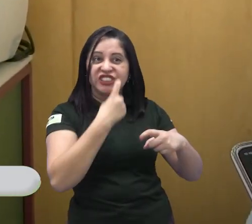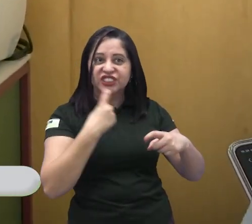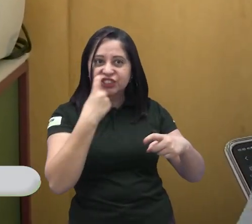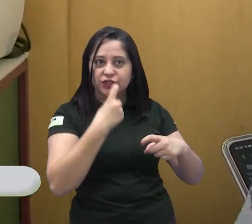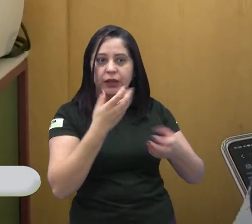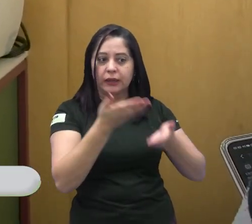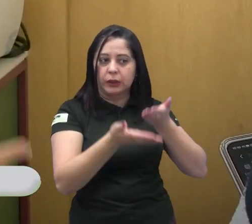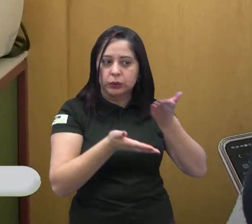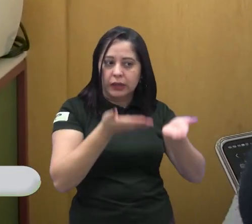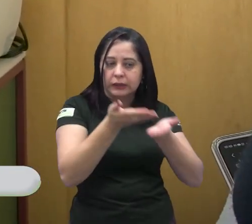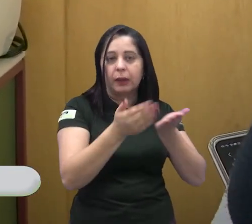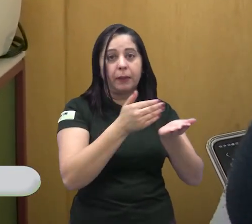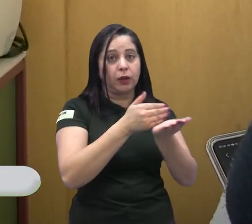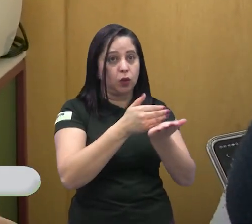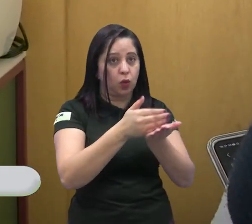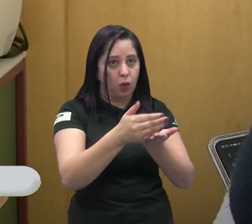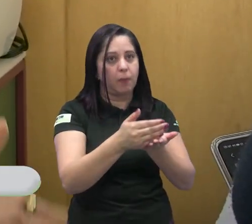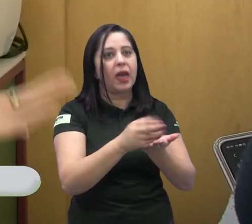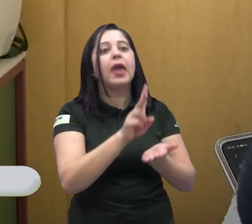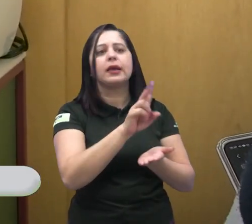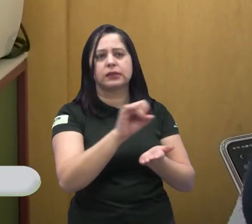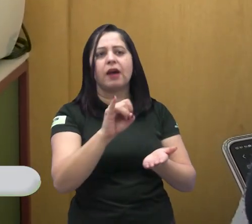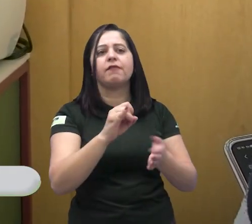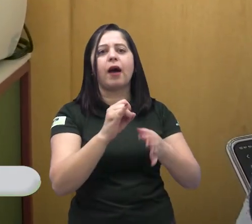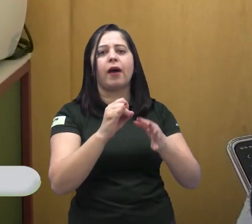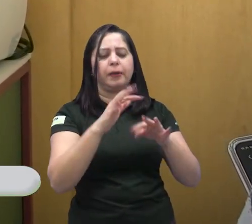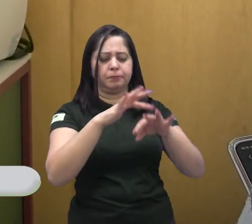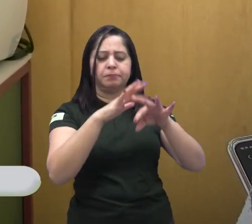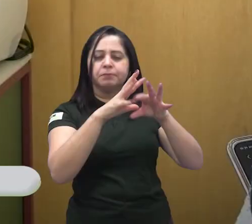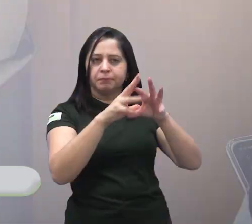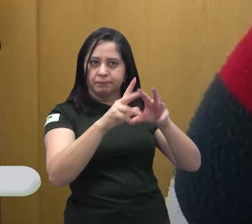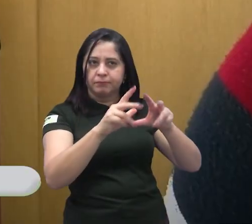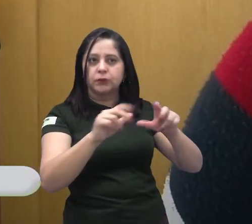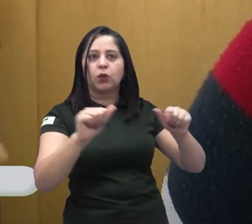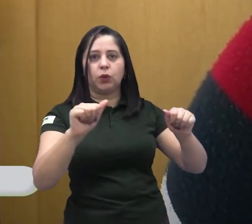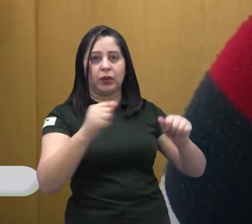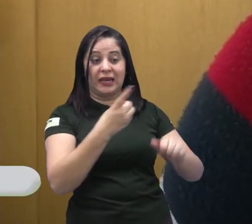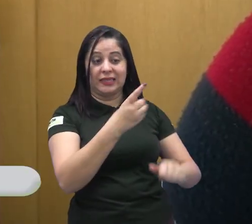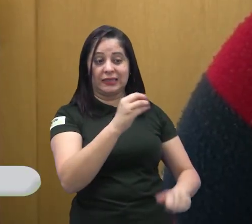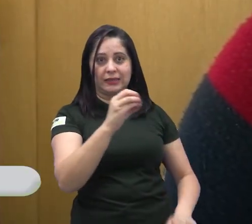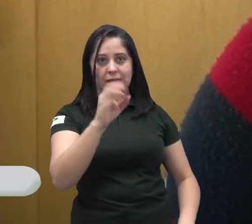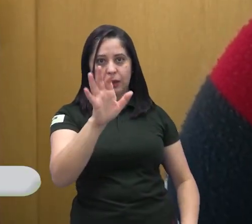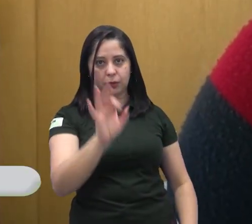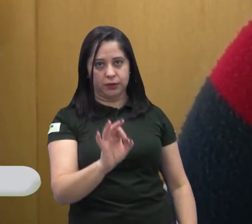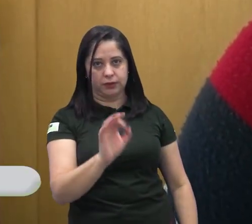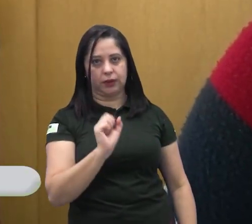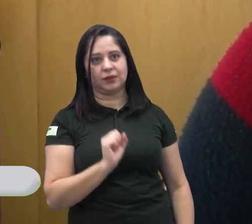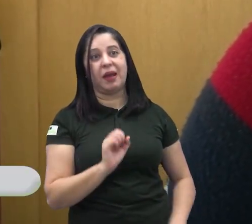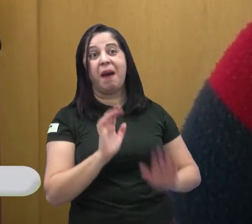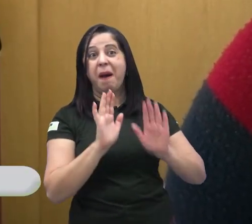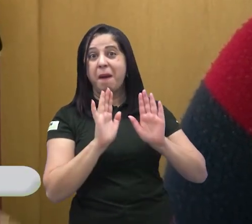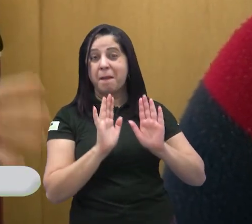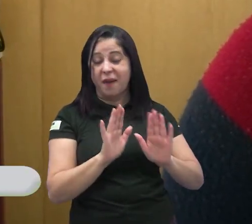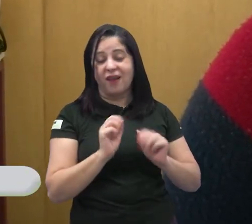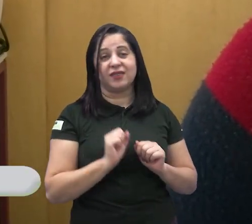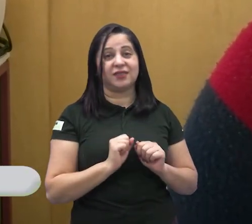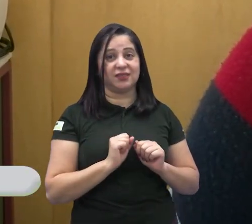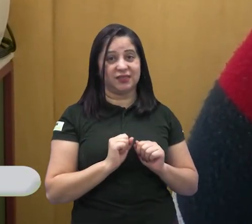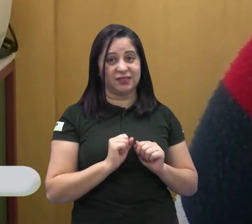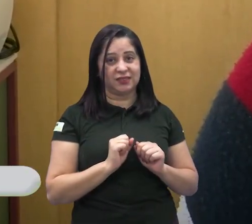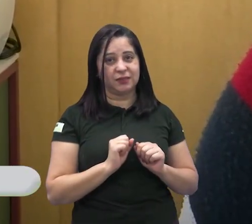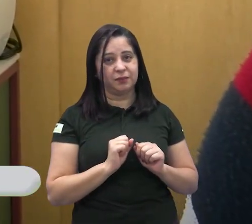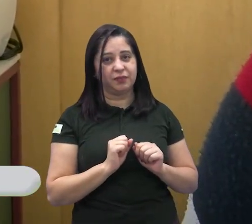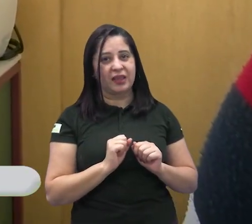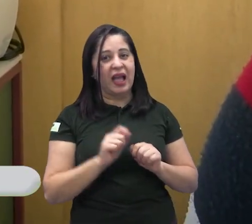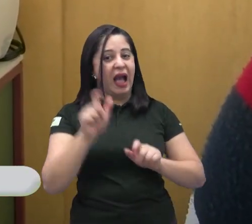no consultório, os cuidados em casa, a gente consegue tratar 100%. E ao contrário do que muitos pensam, que é só na